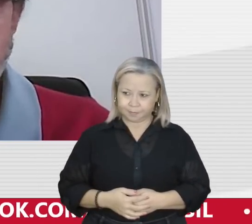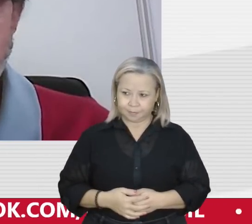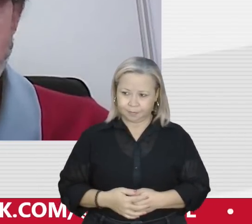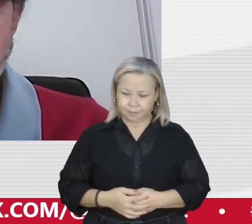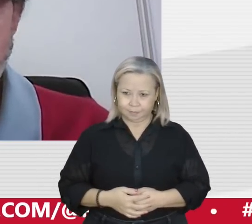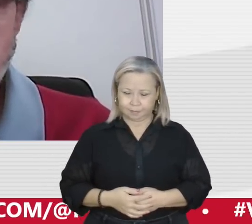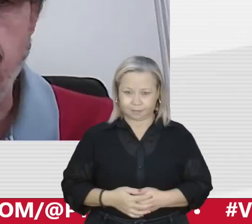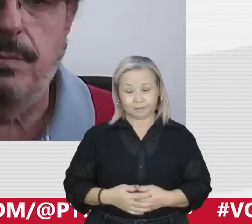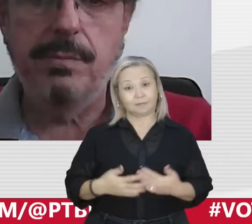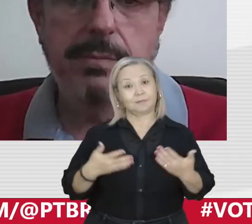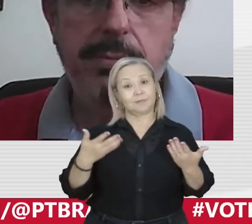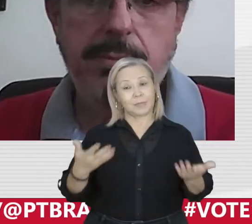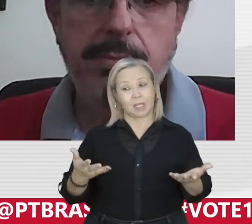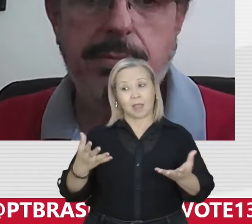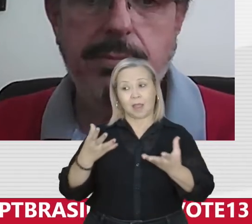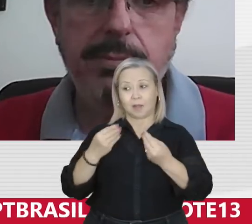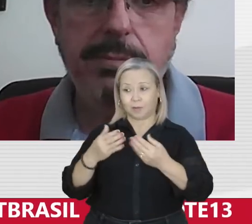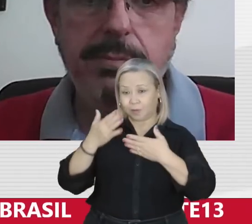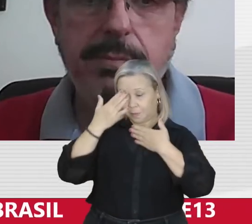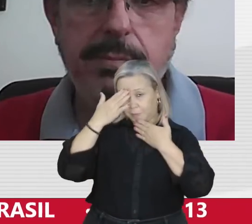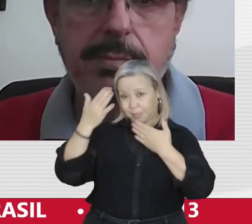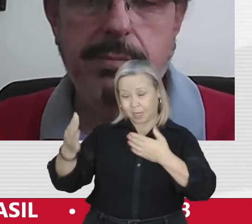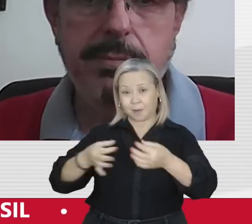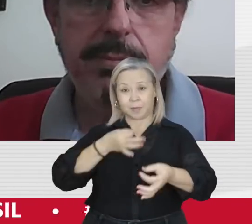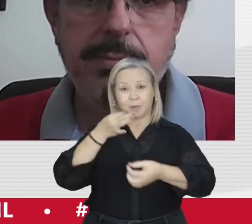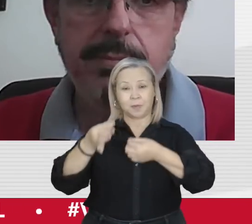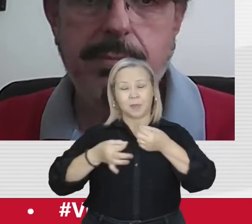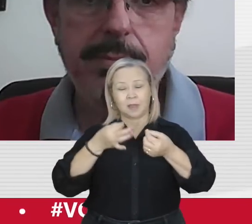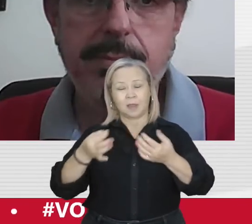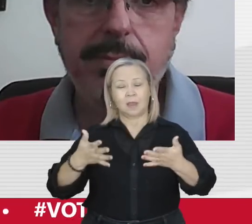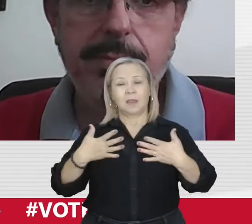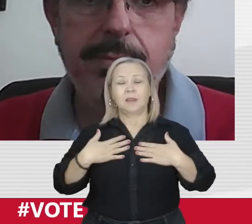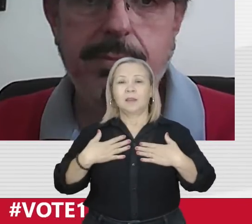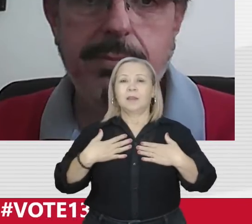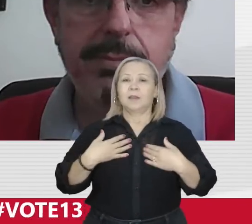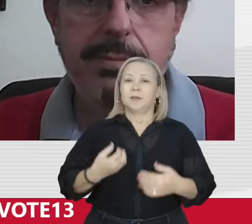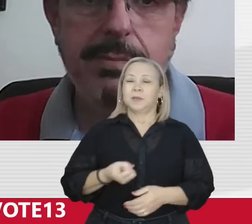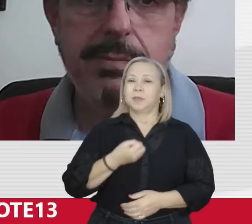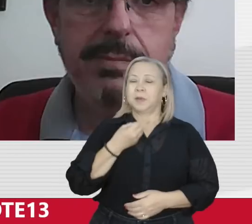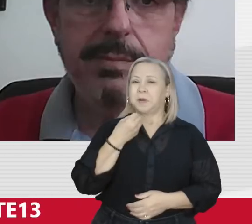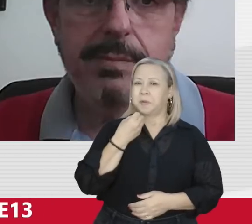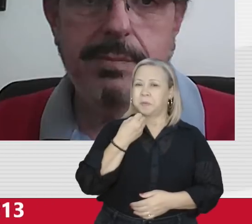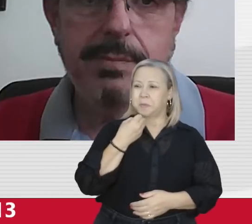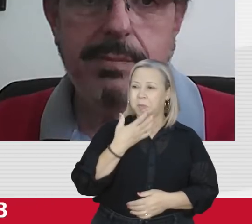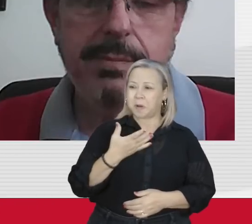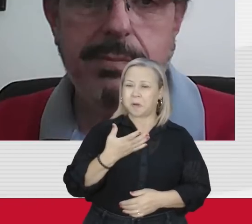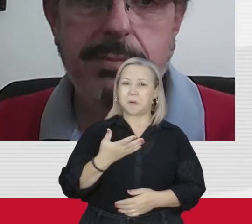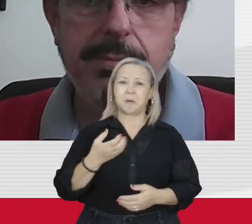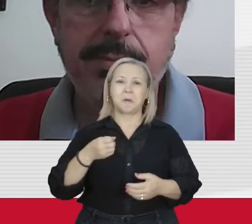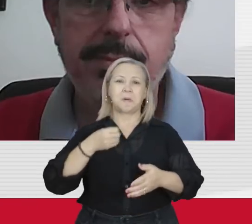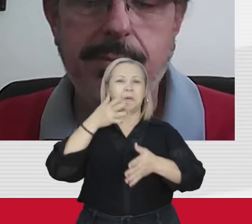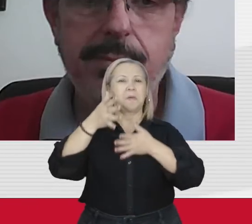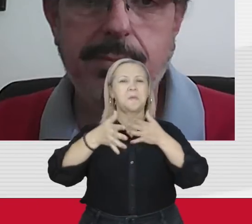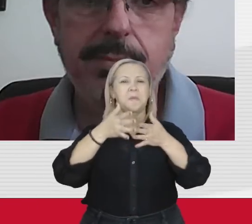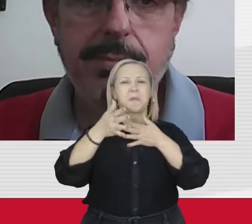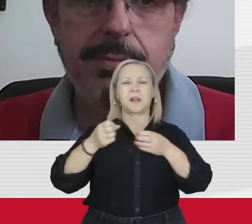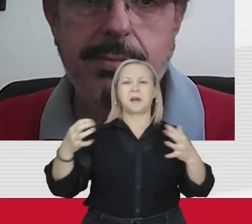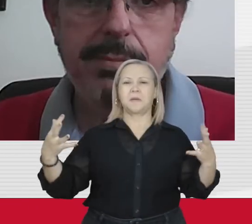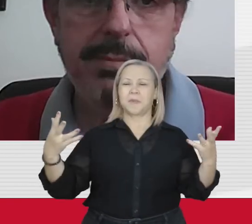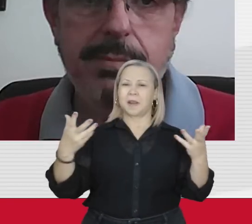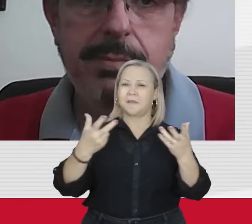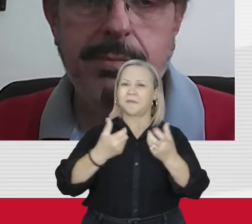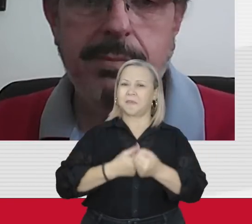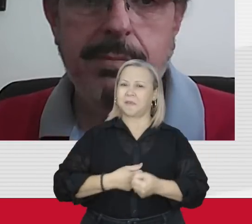Muito obrigado pelo depoimento. Queria dizer que eu estou emocionado ouvindo um lutador fiel às suas causas, que